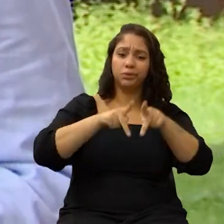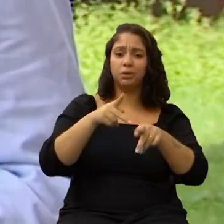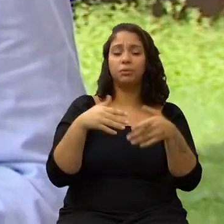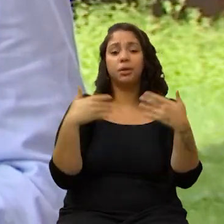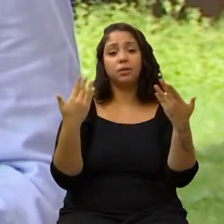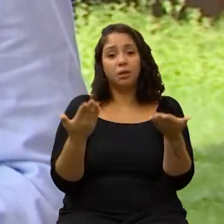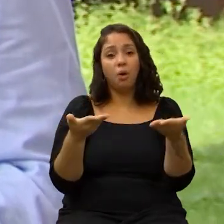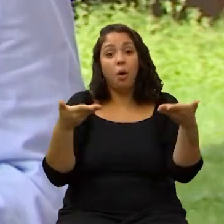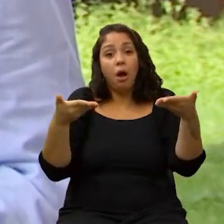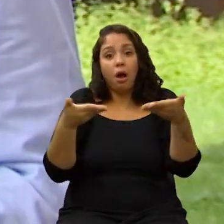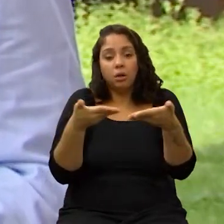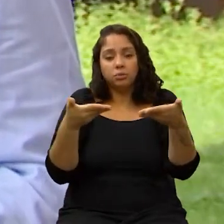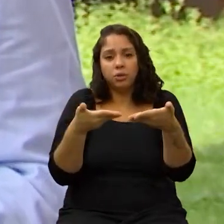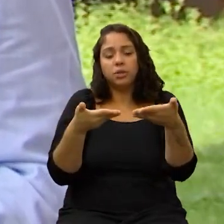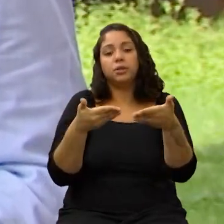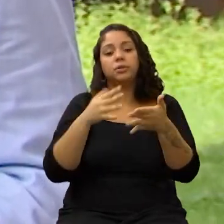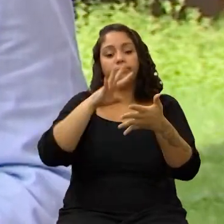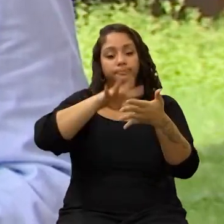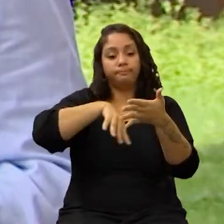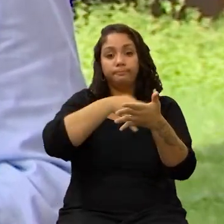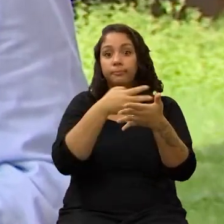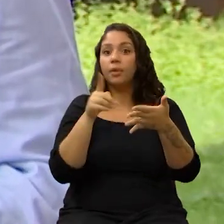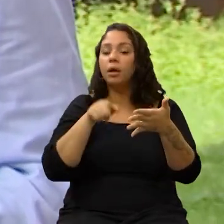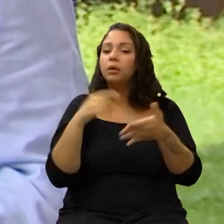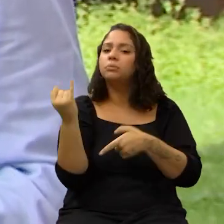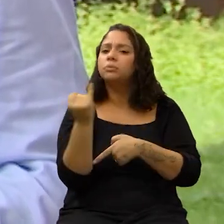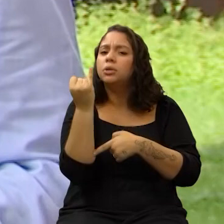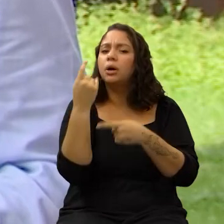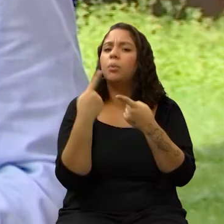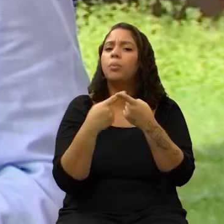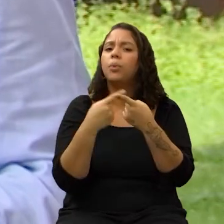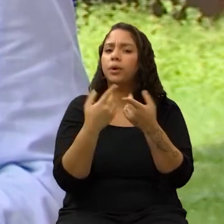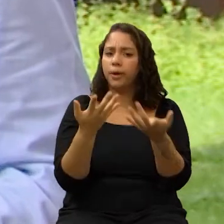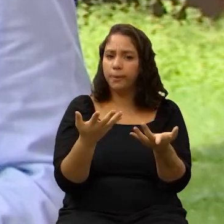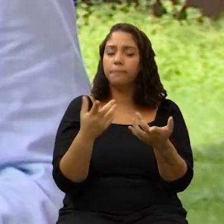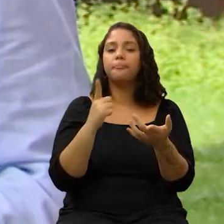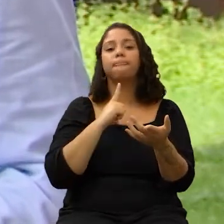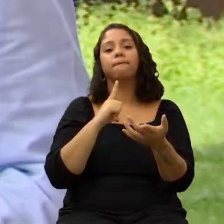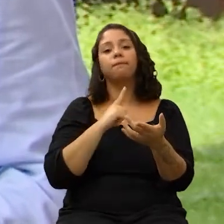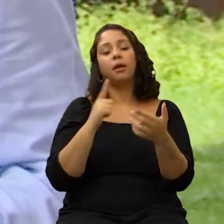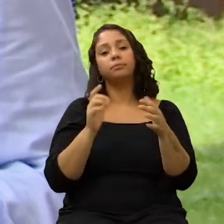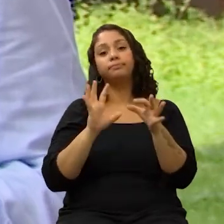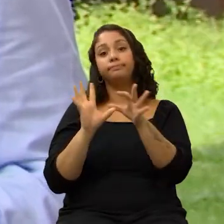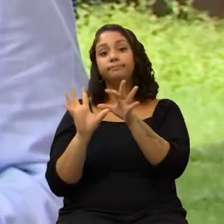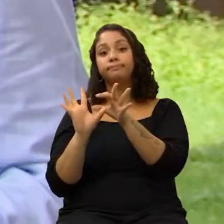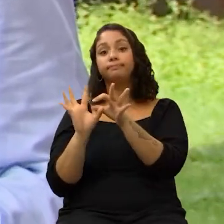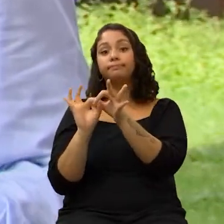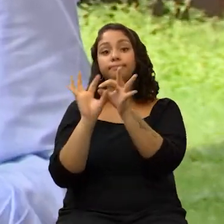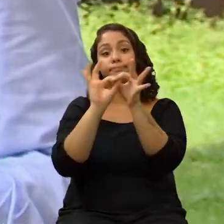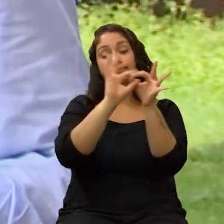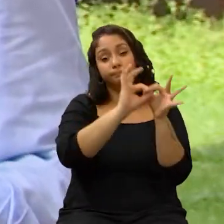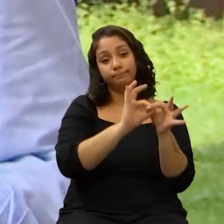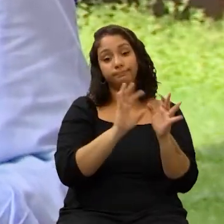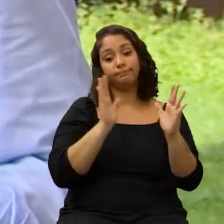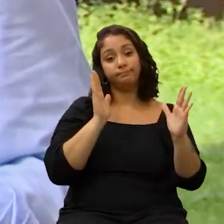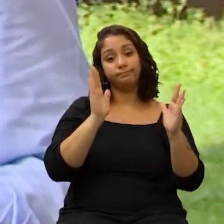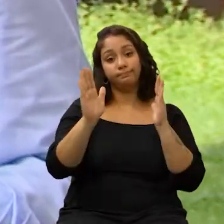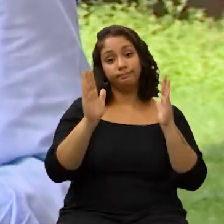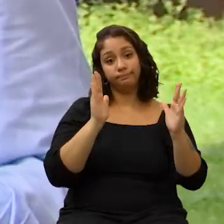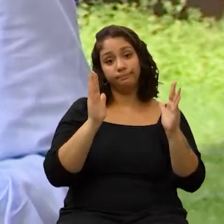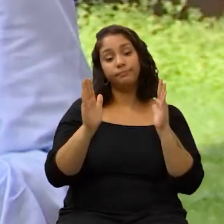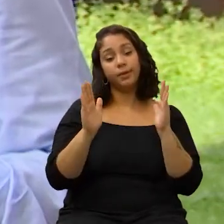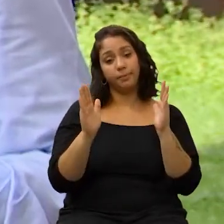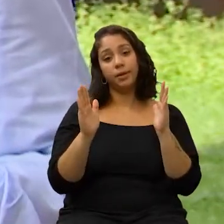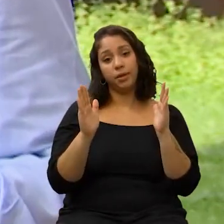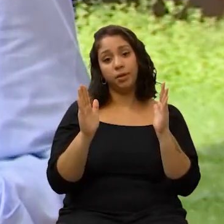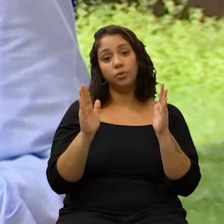Então, esta atualização da tabela, ela é importante, principalmente se levarmos em consideração esse contexto de